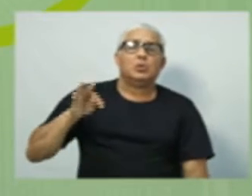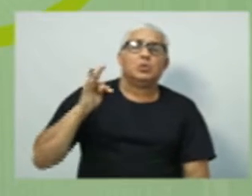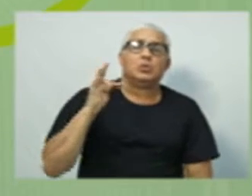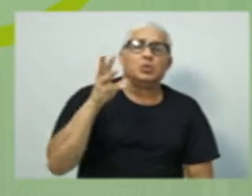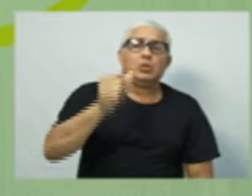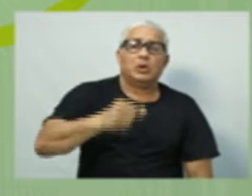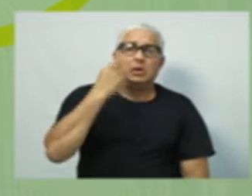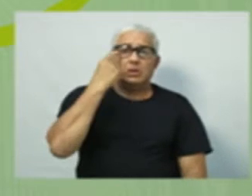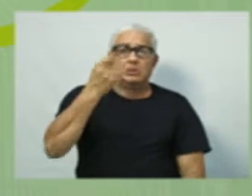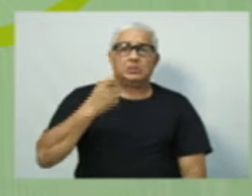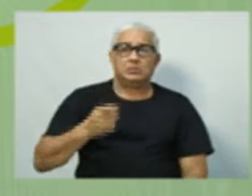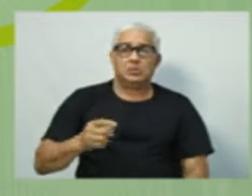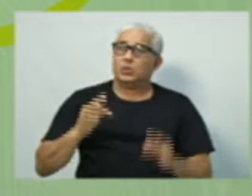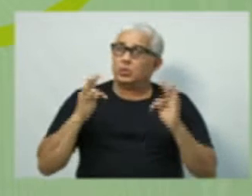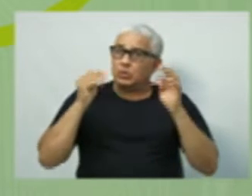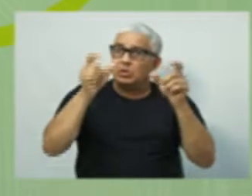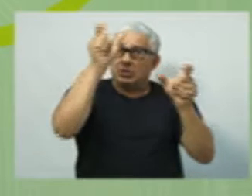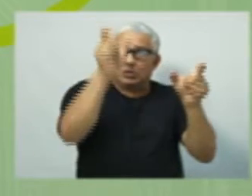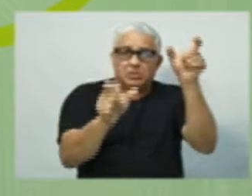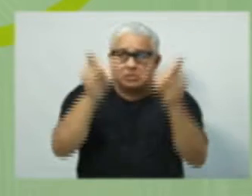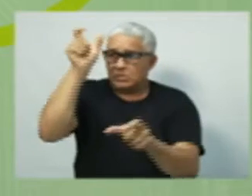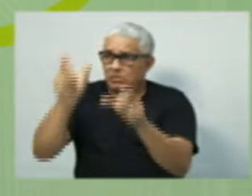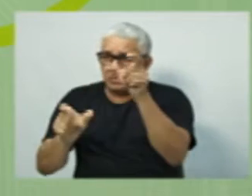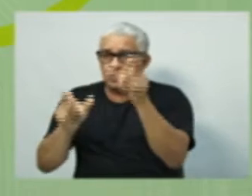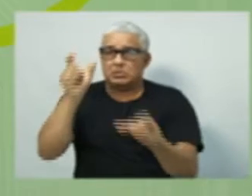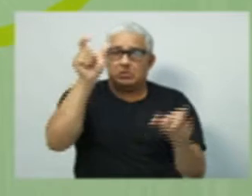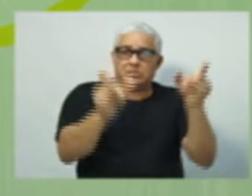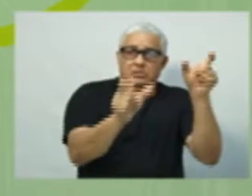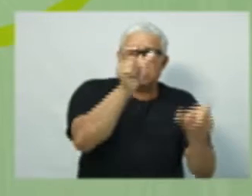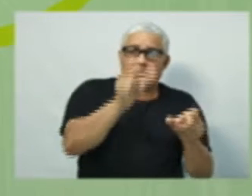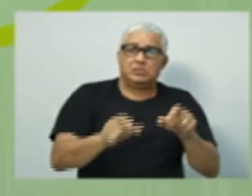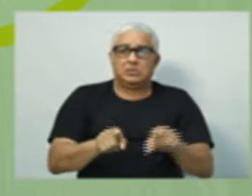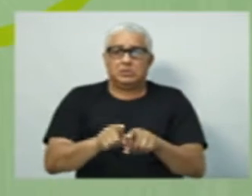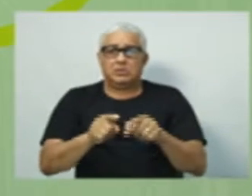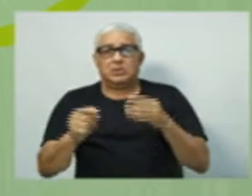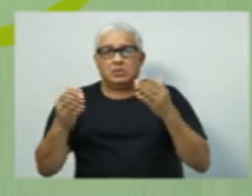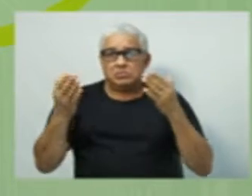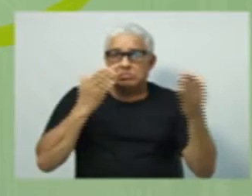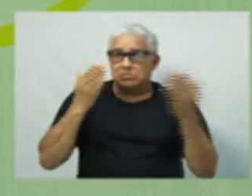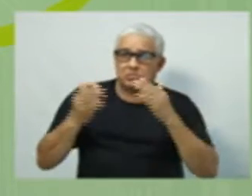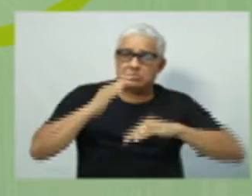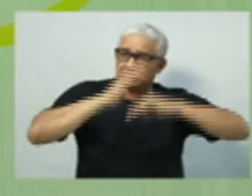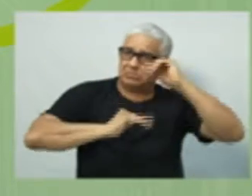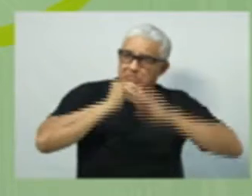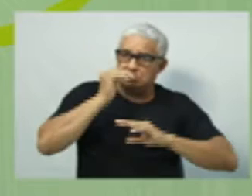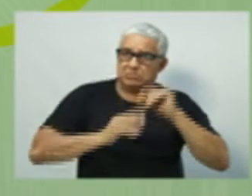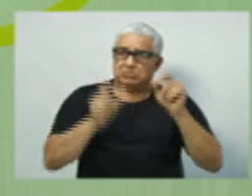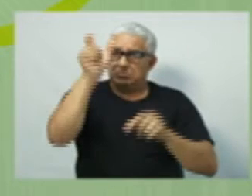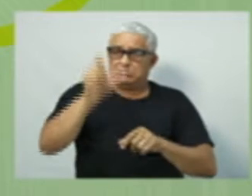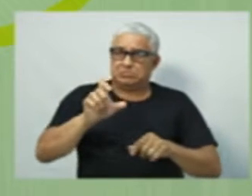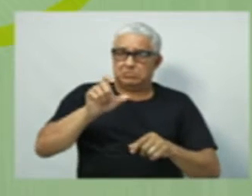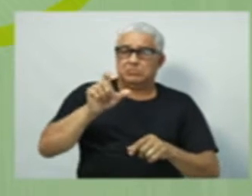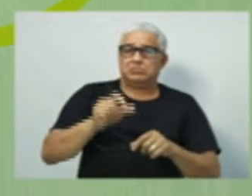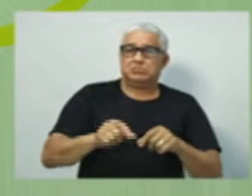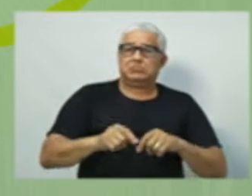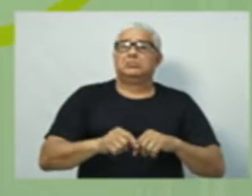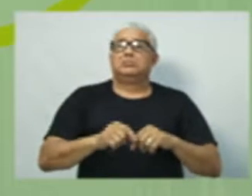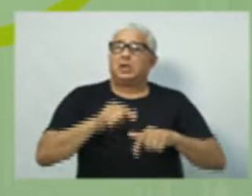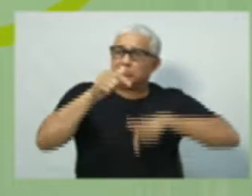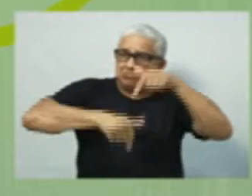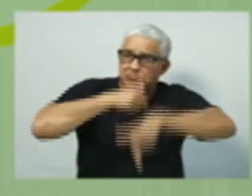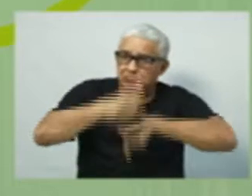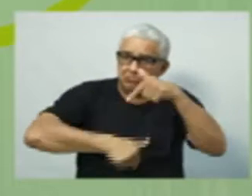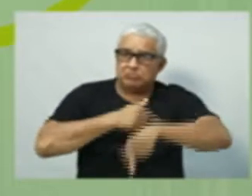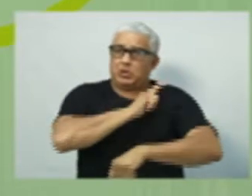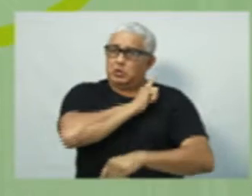todo o público é fornecedor é analista é cliente é o trabalhador é o